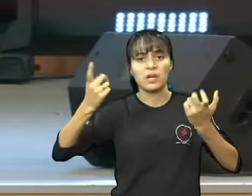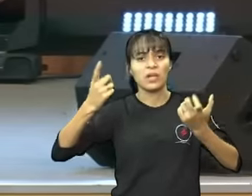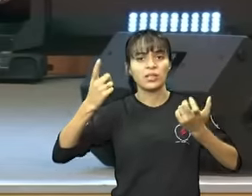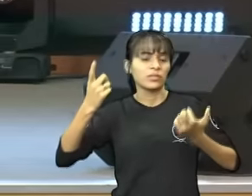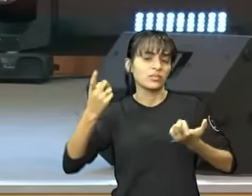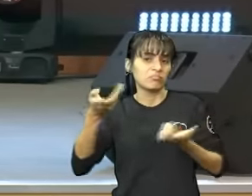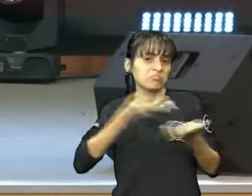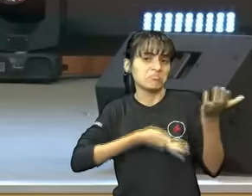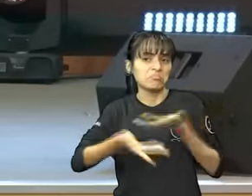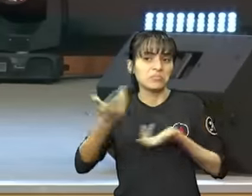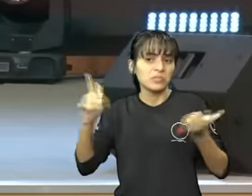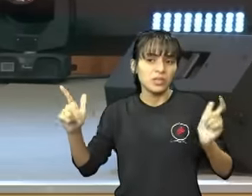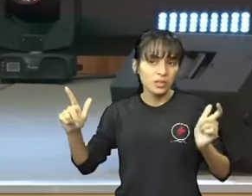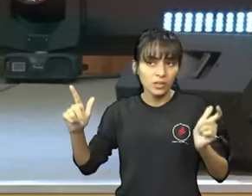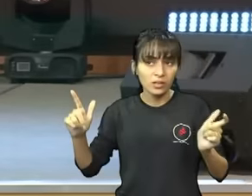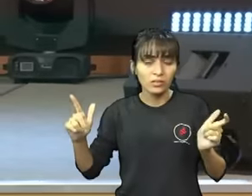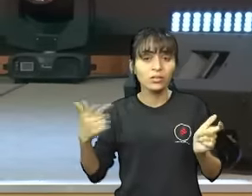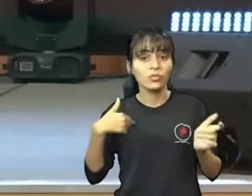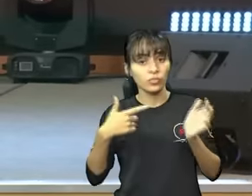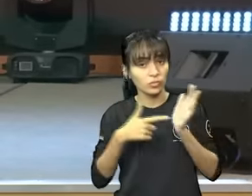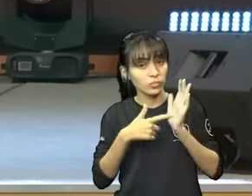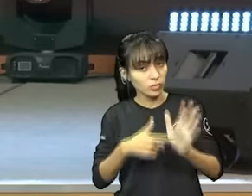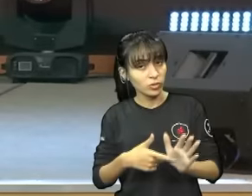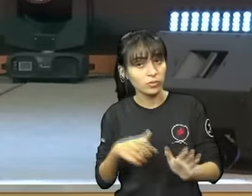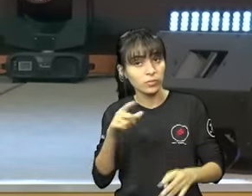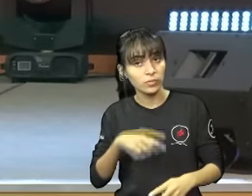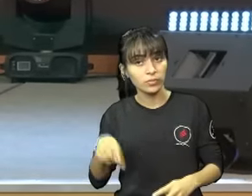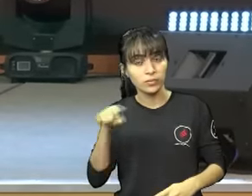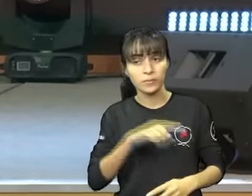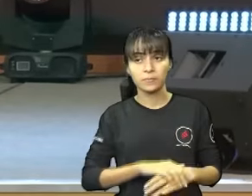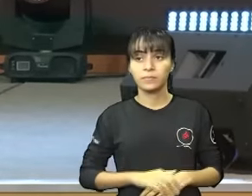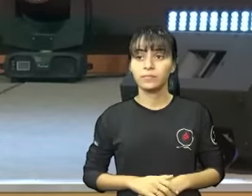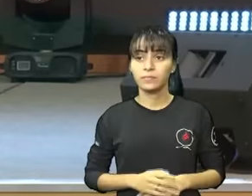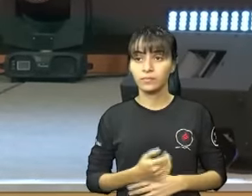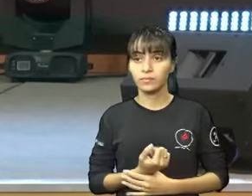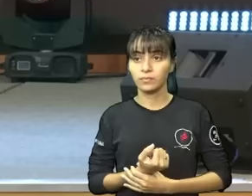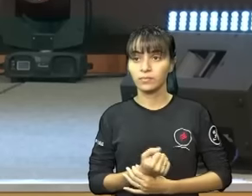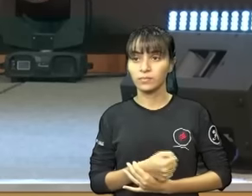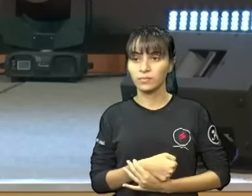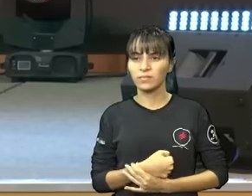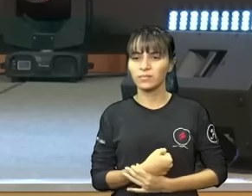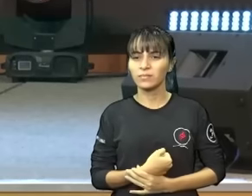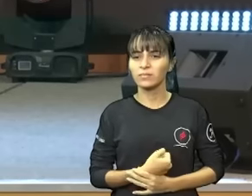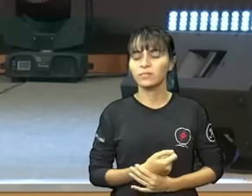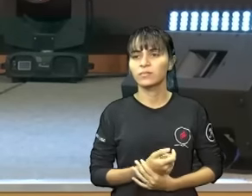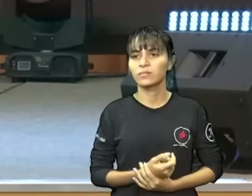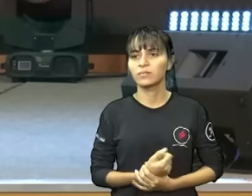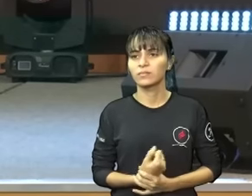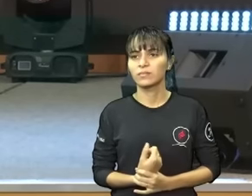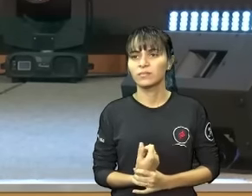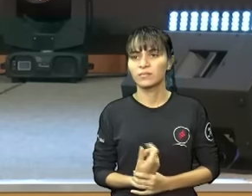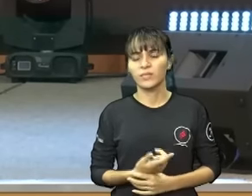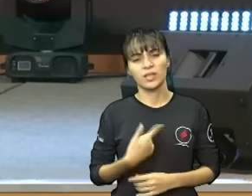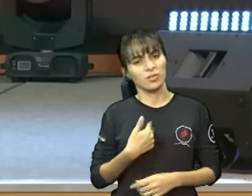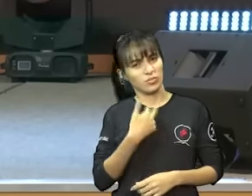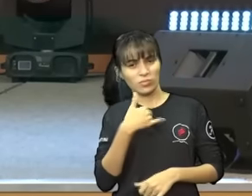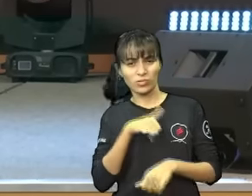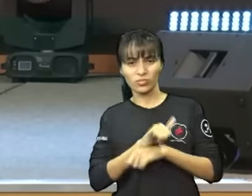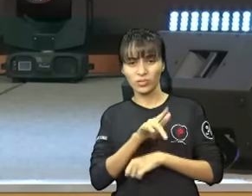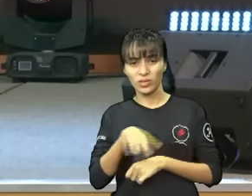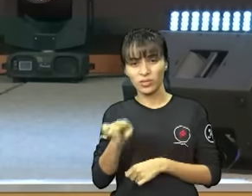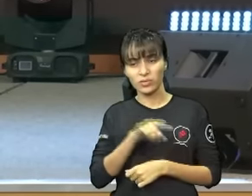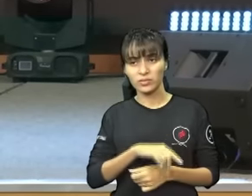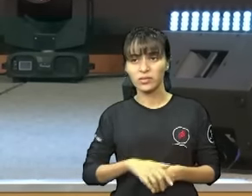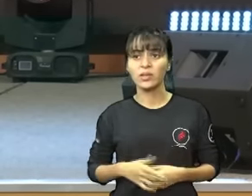compartilhar eu tô te mostrando aqui e o que que tá acontecendo que eu não posso xingar queridão